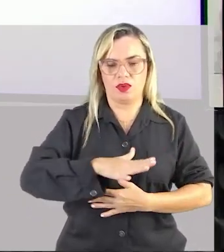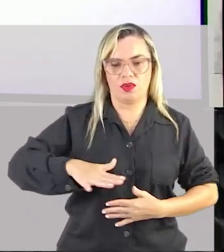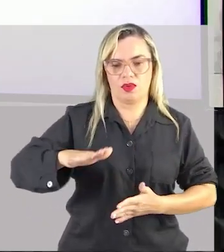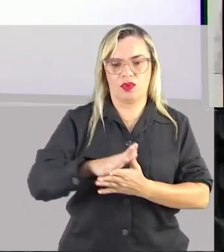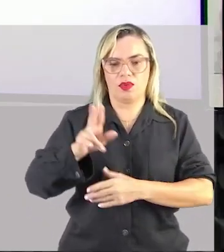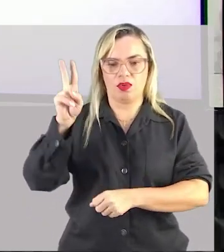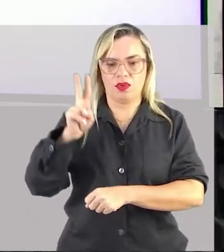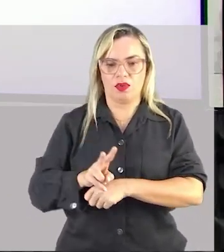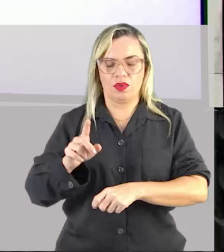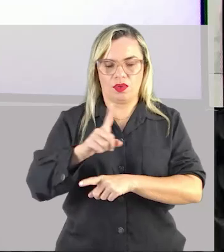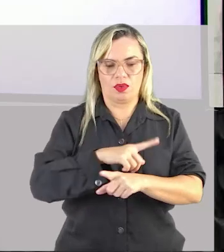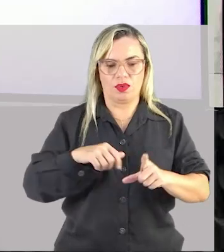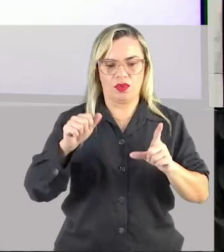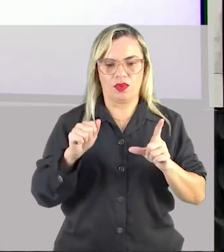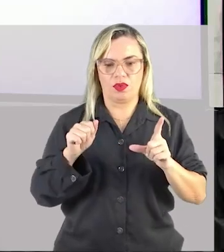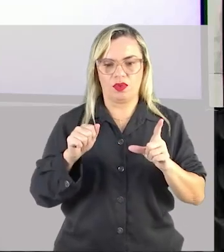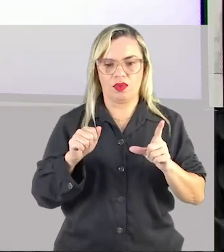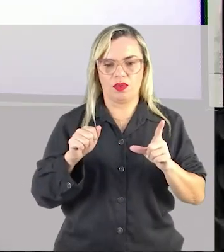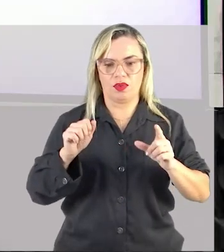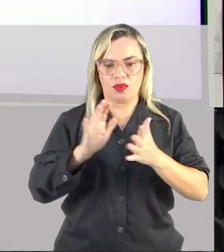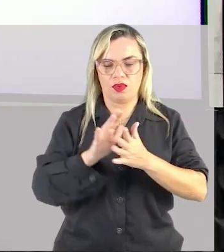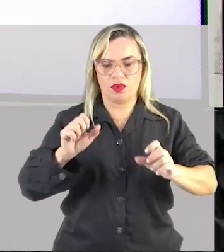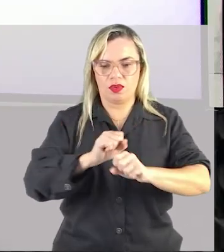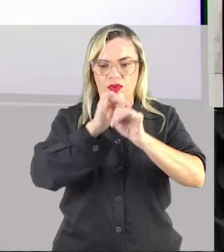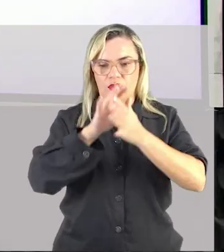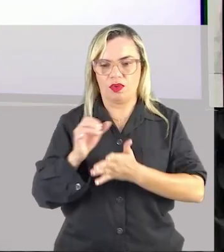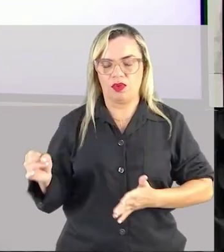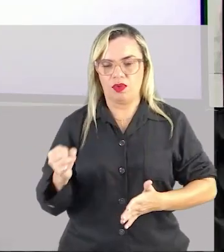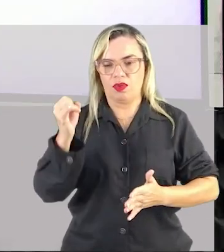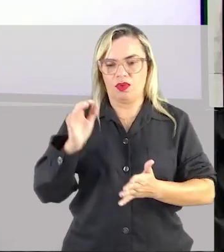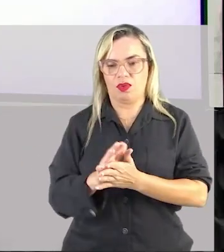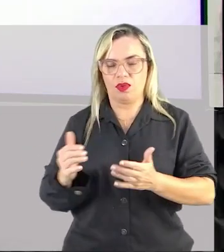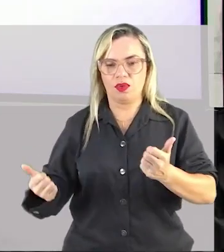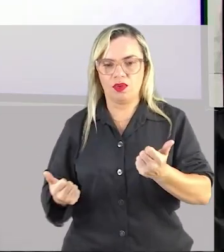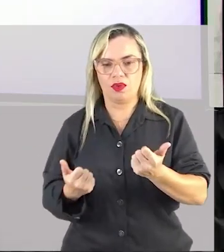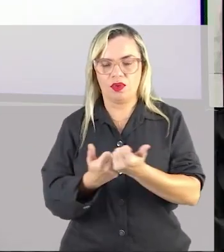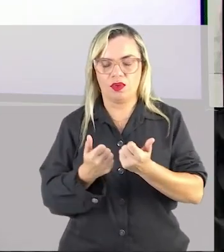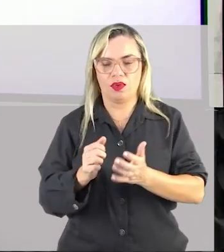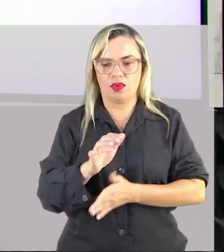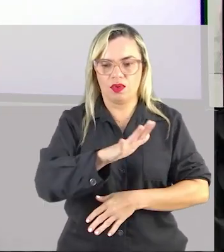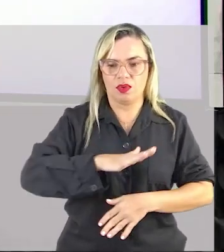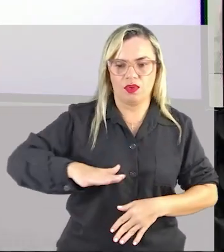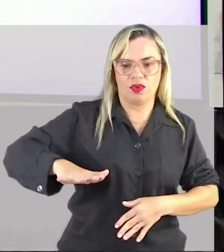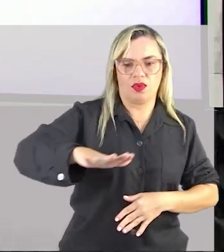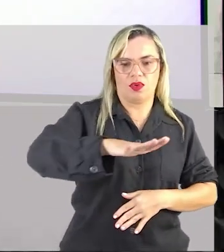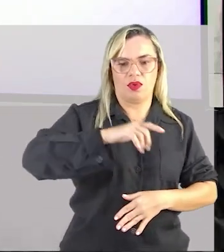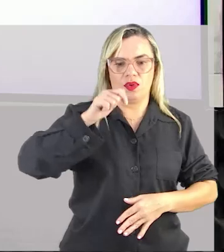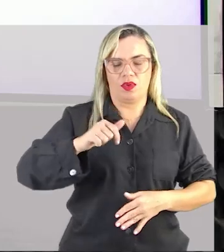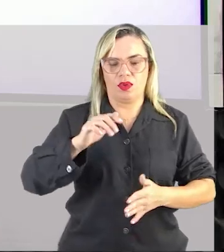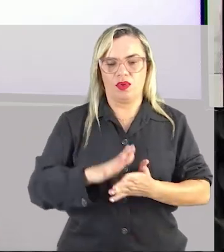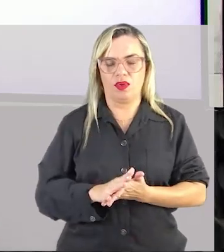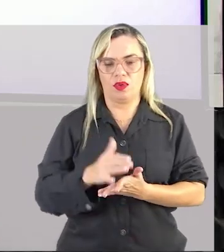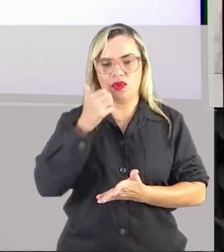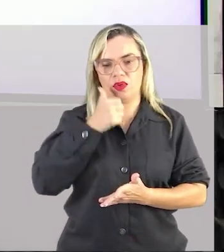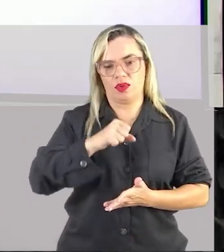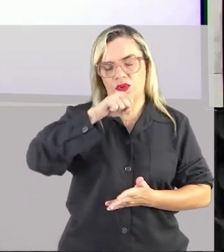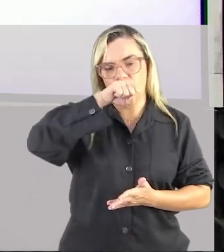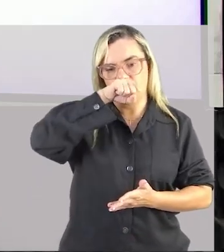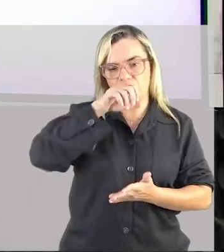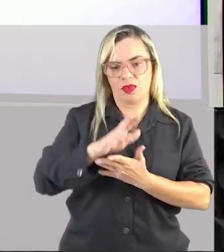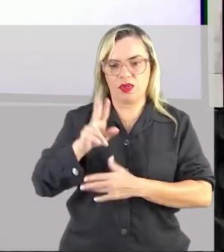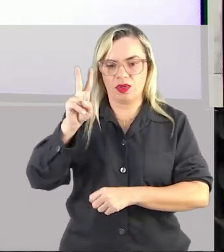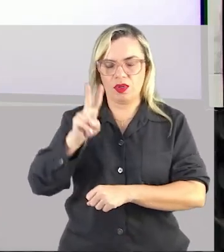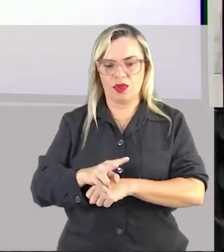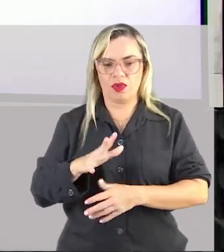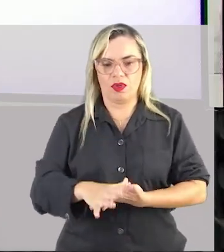aí para evidenciar a importância de uma rede de apoio, como eu falei ainda há pouco, para as crianças na criação de seus filhos. Rede